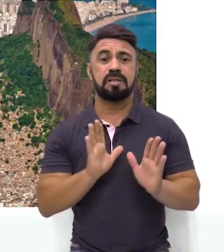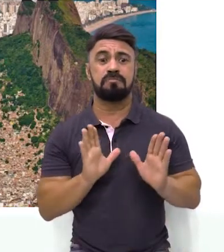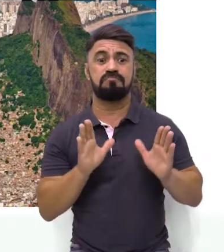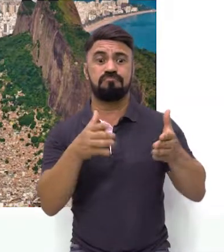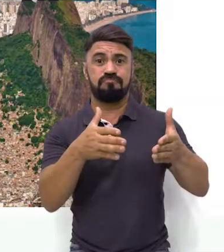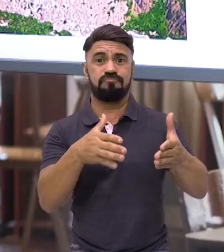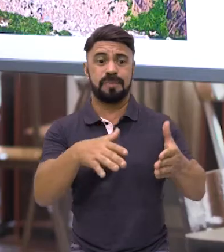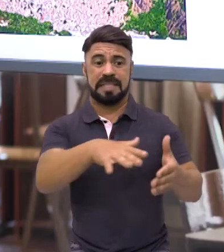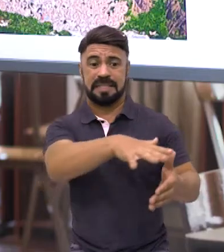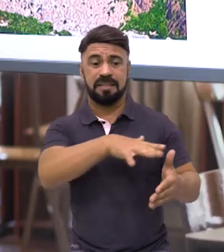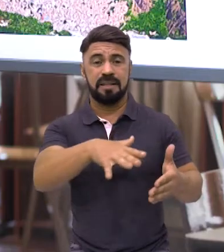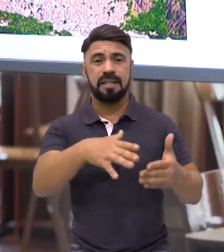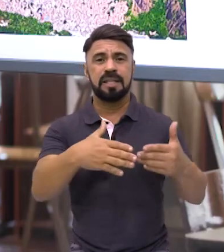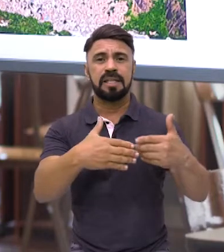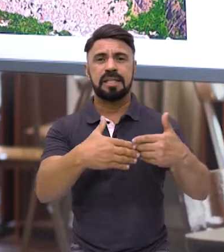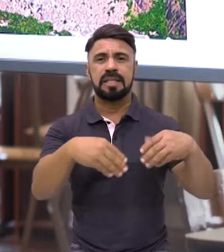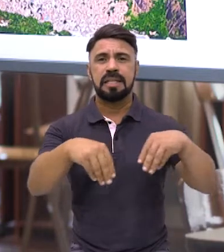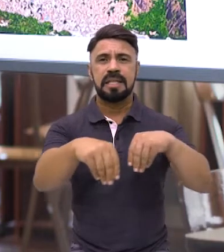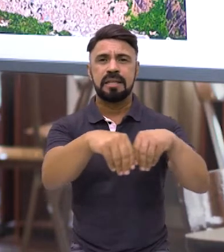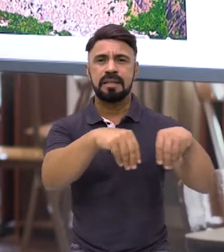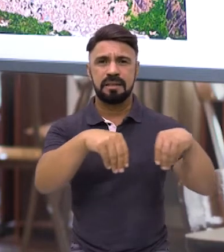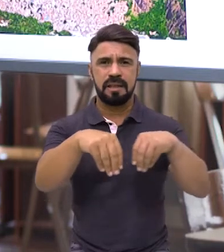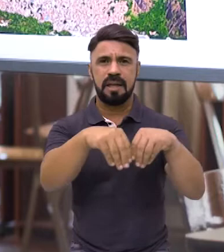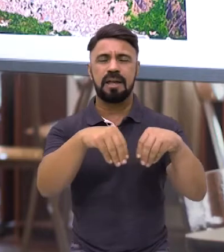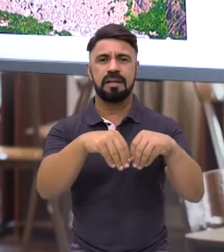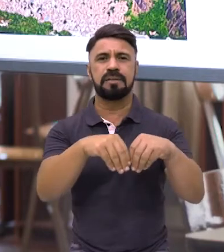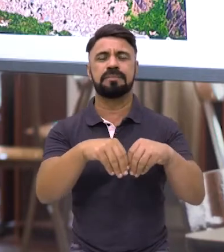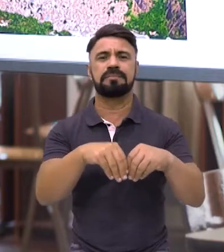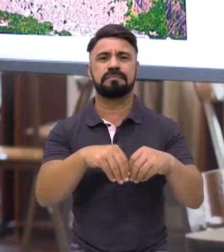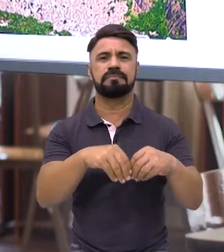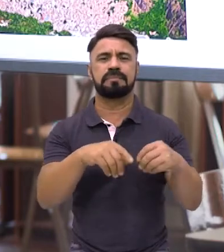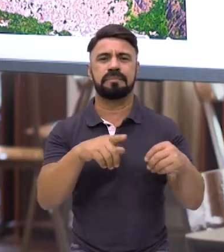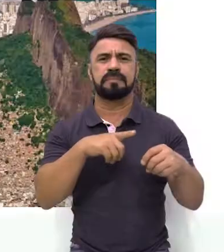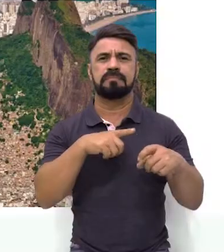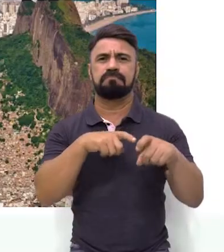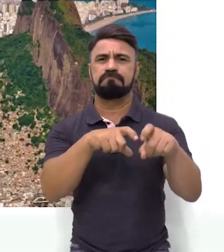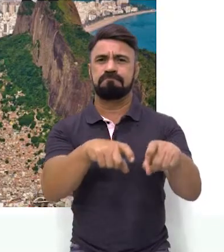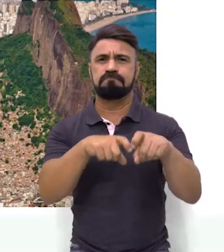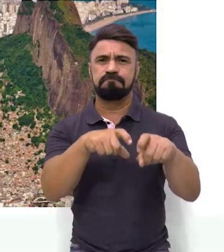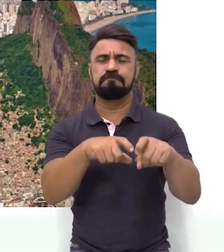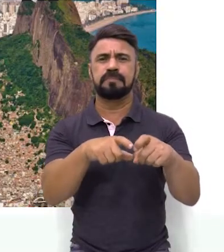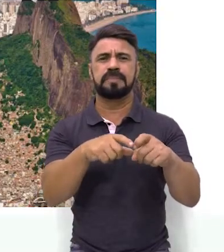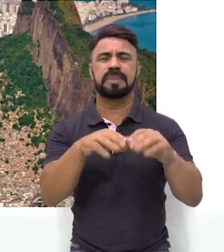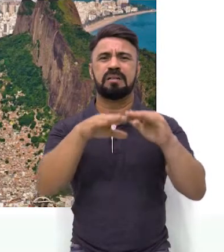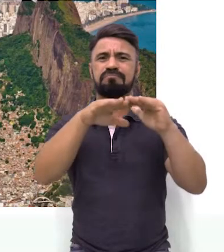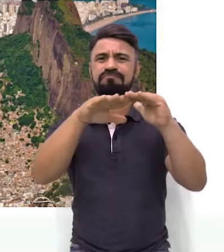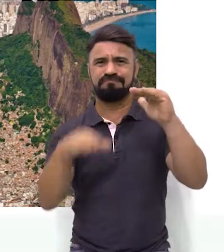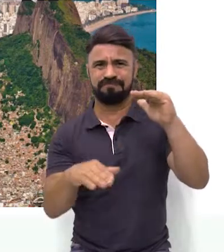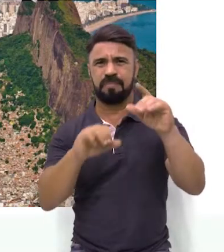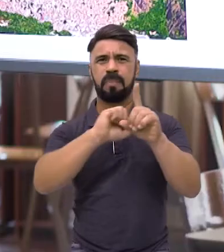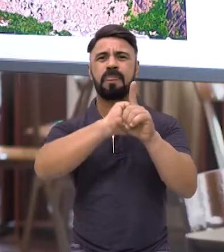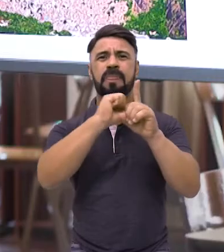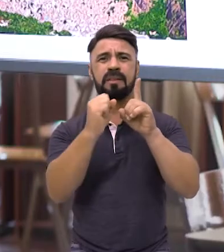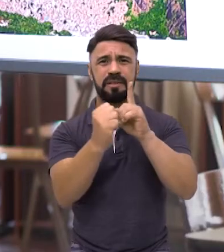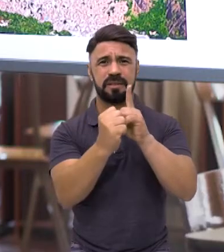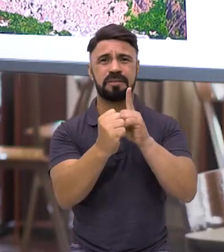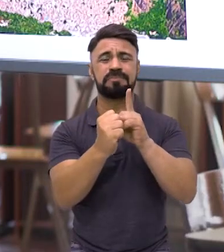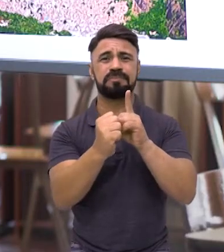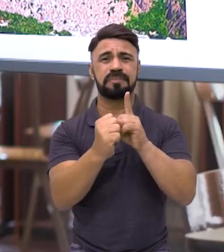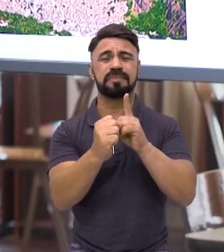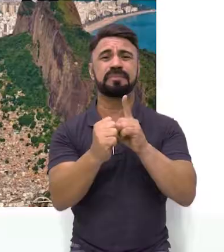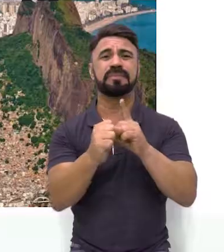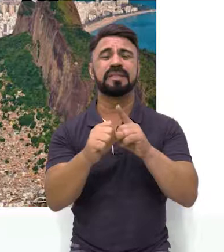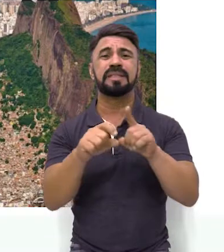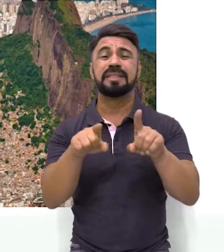concentração de terras, ou seja, uma concentração fundiária. Temos uma grande desigualdade social e